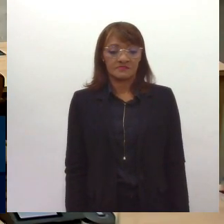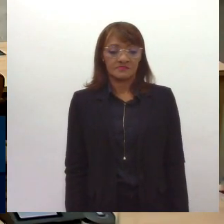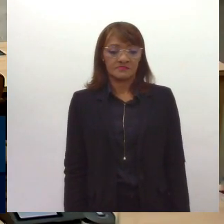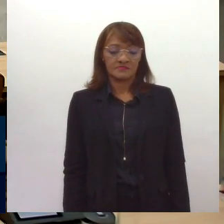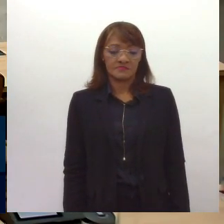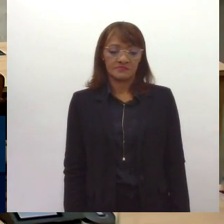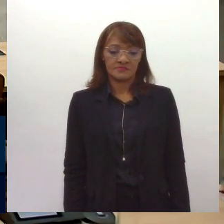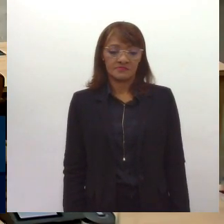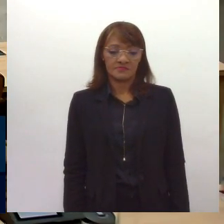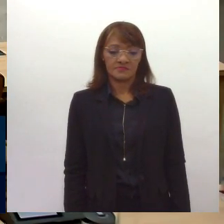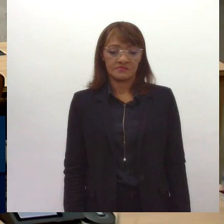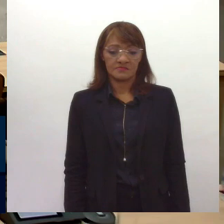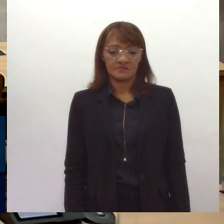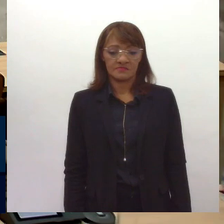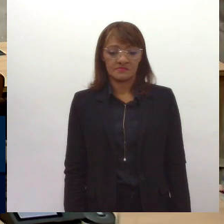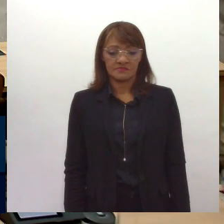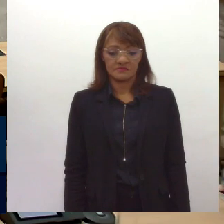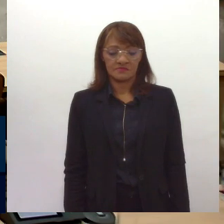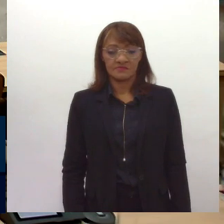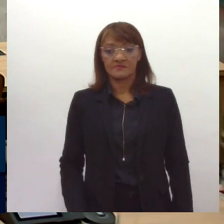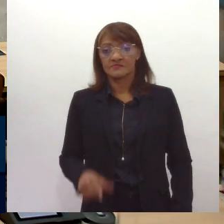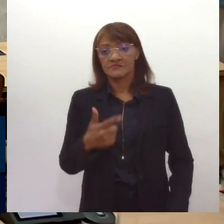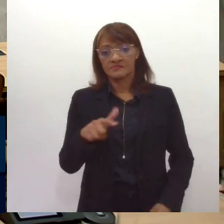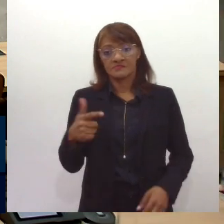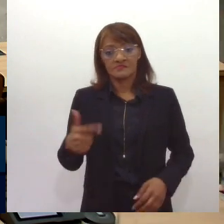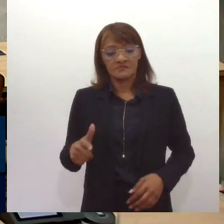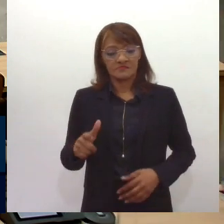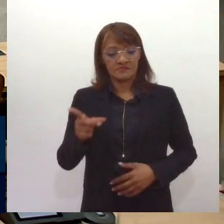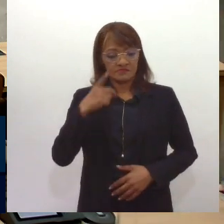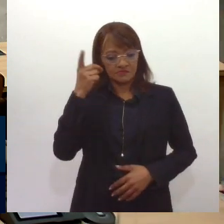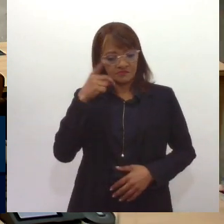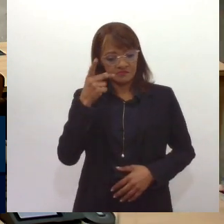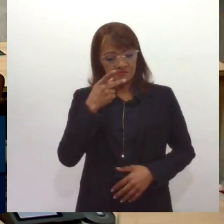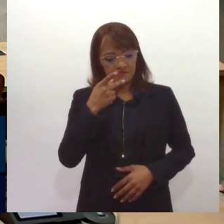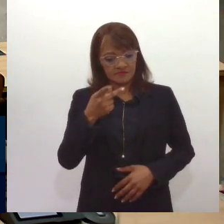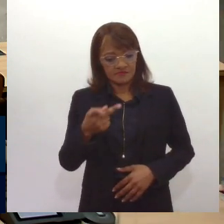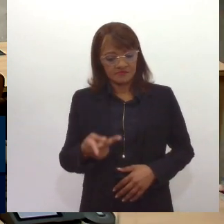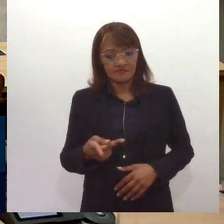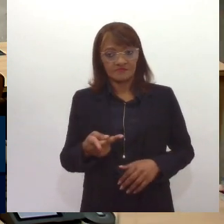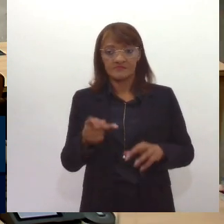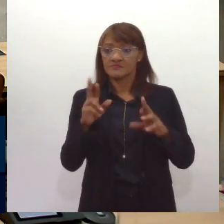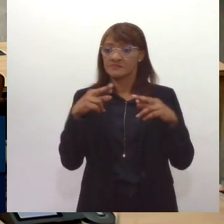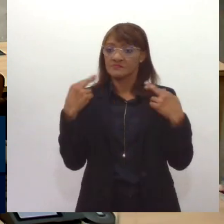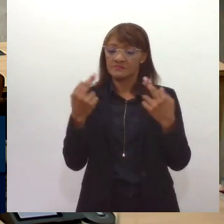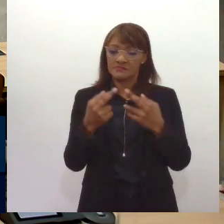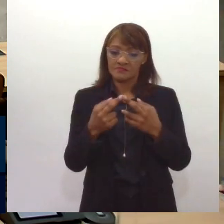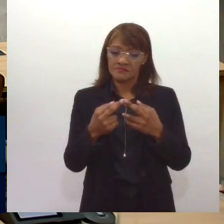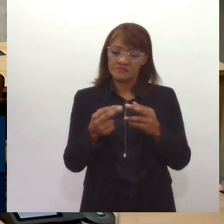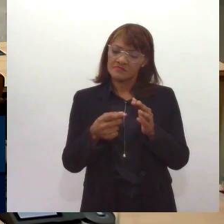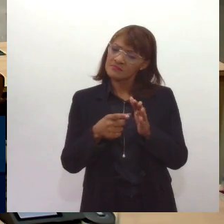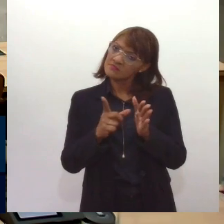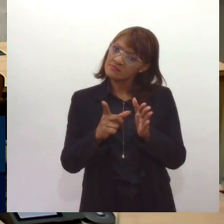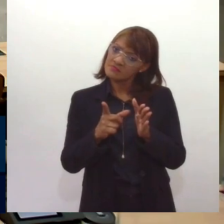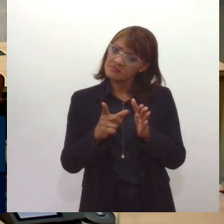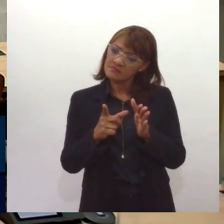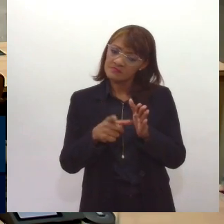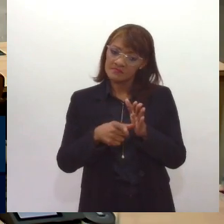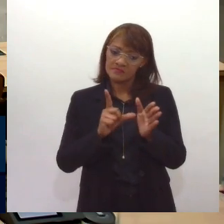Não havendo mais deputado inscrito para o grande expediente, não havendo deputado inscrito para a explicação pessoal,